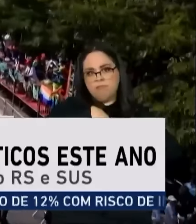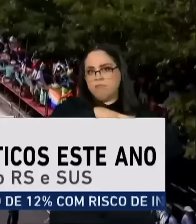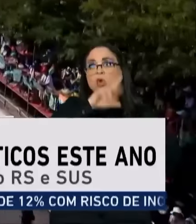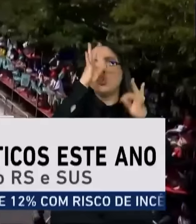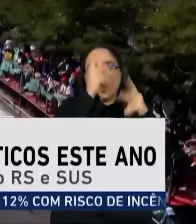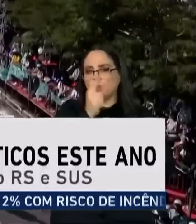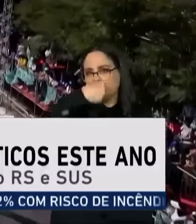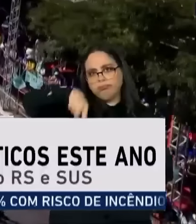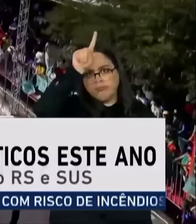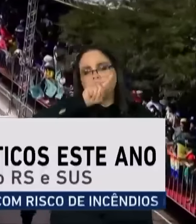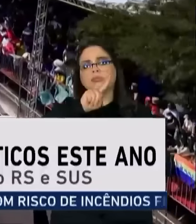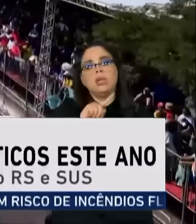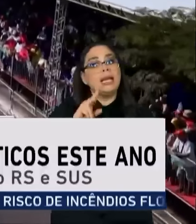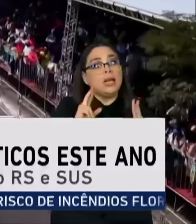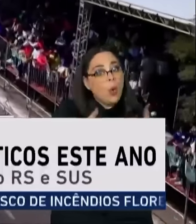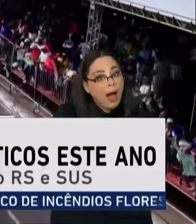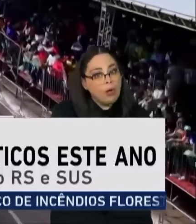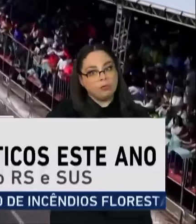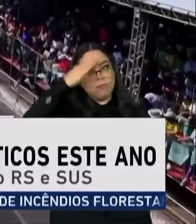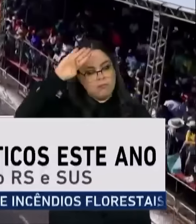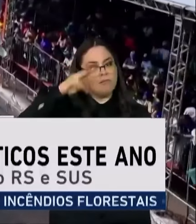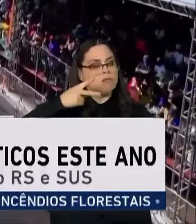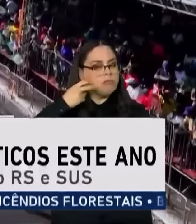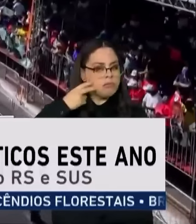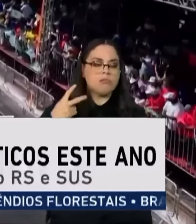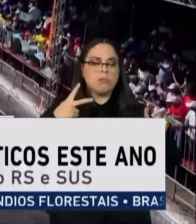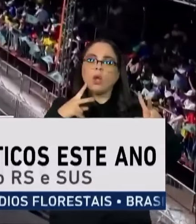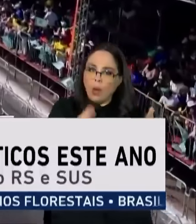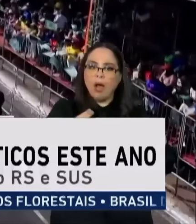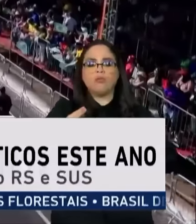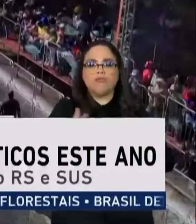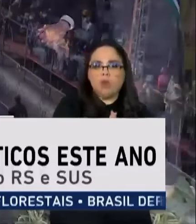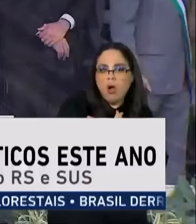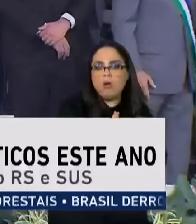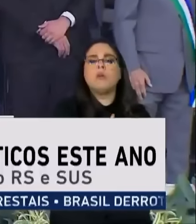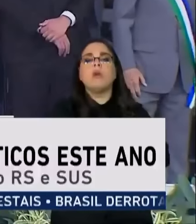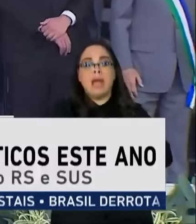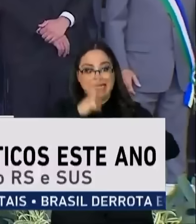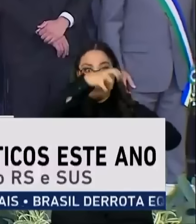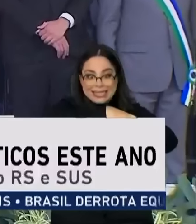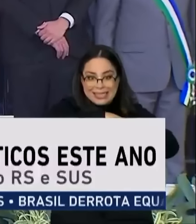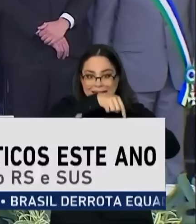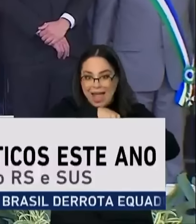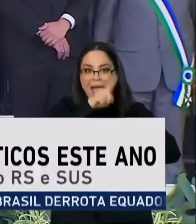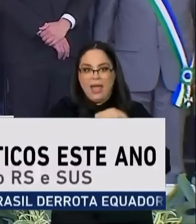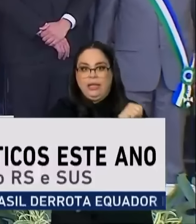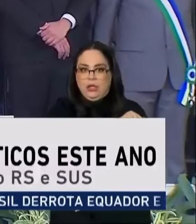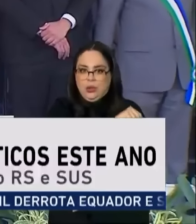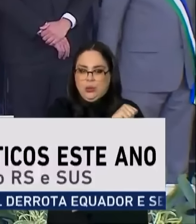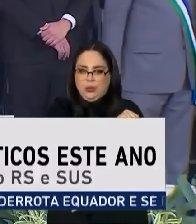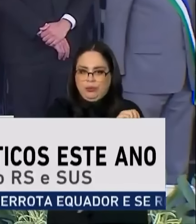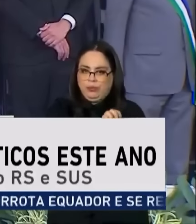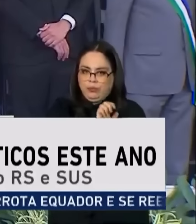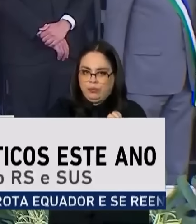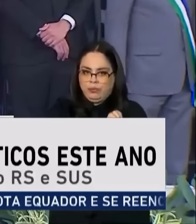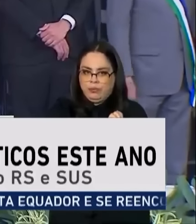cívico-militar desse dia 7 de setembro, né? Brasil celebrando 202 anos de sua independência. É celebrado, então,